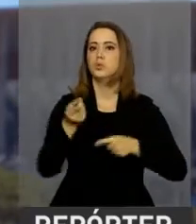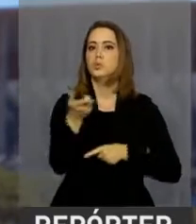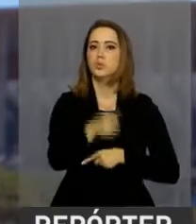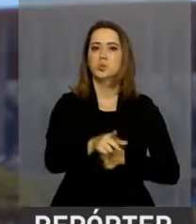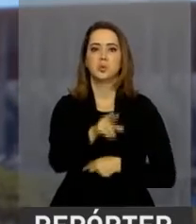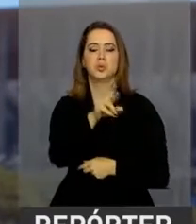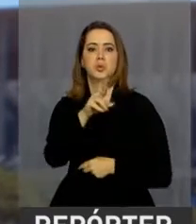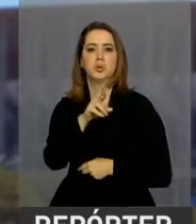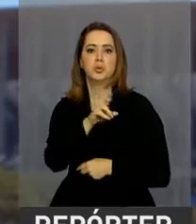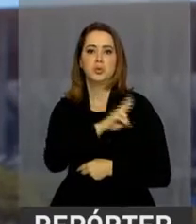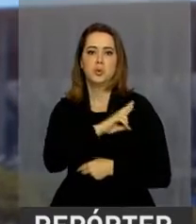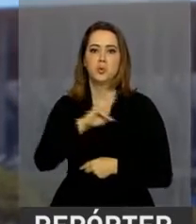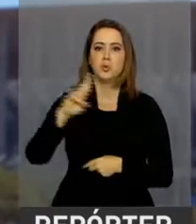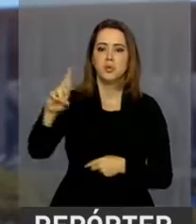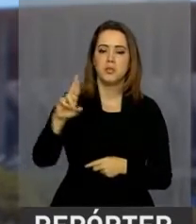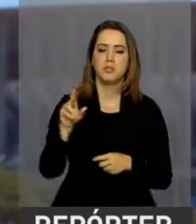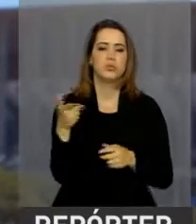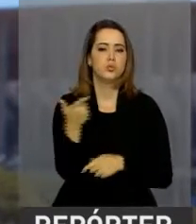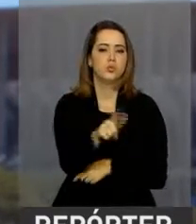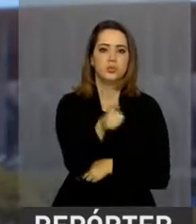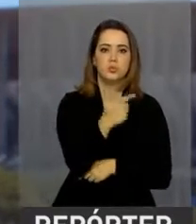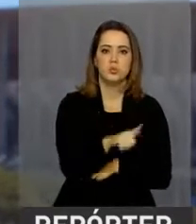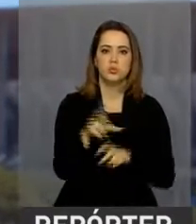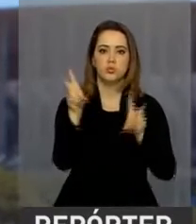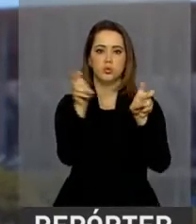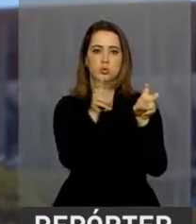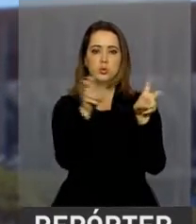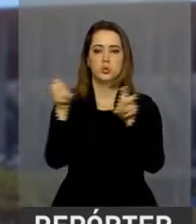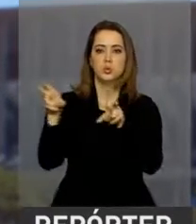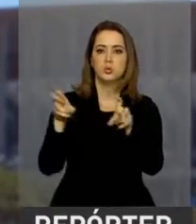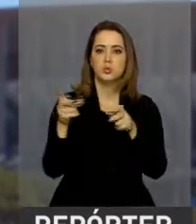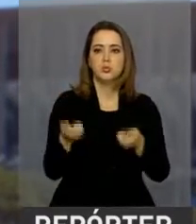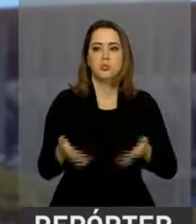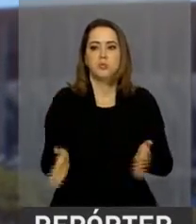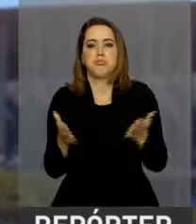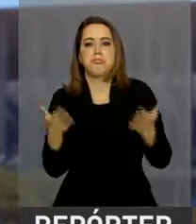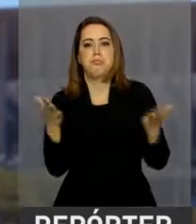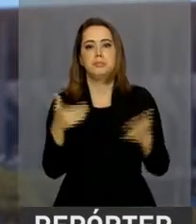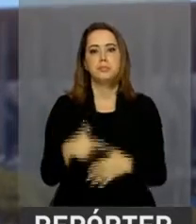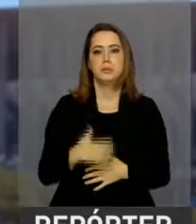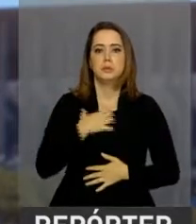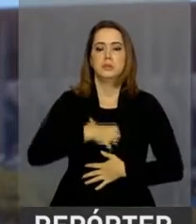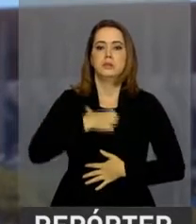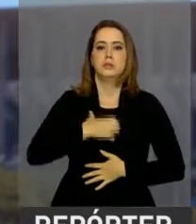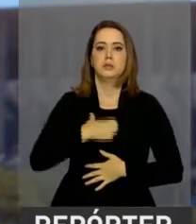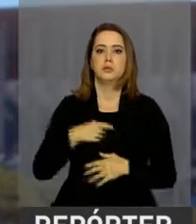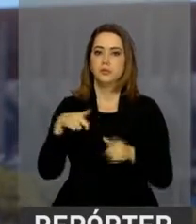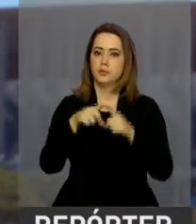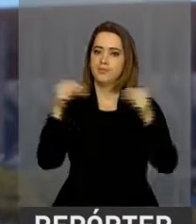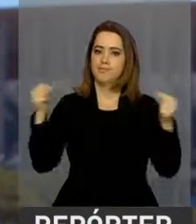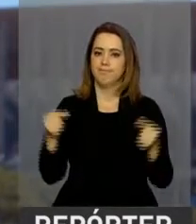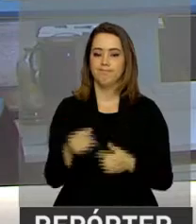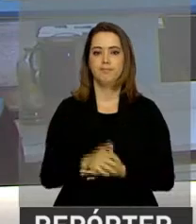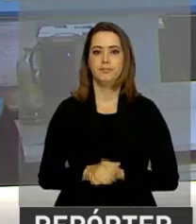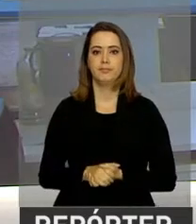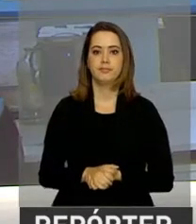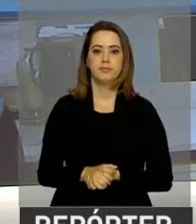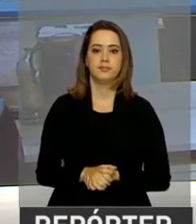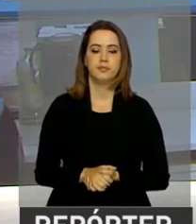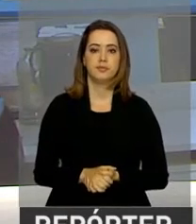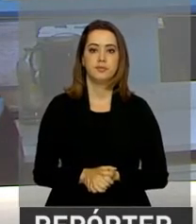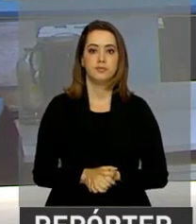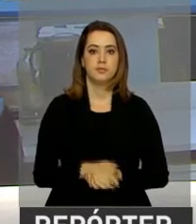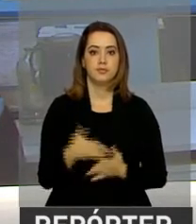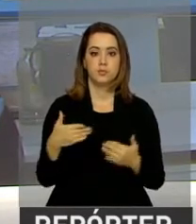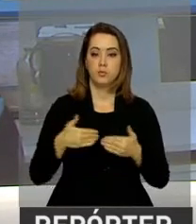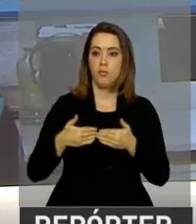temas que possam ser utilizados para causar ofensa ou incitar discórdia. De Brasília, Gabriela Noronha. E